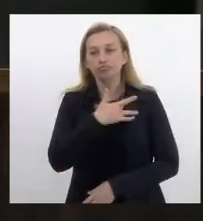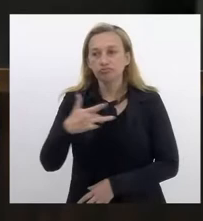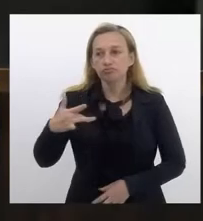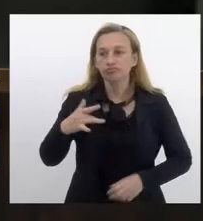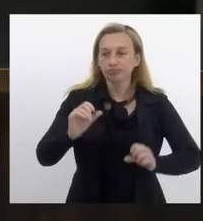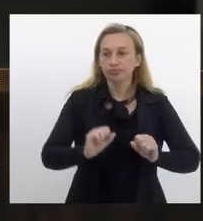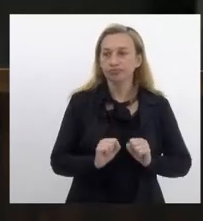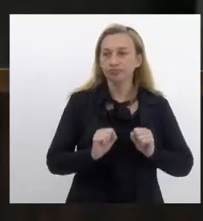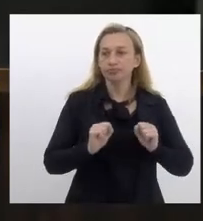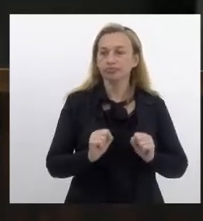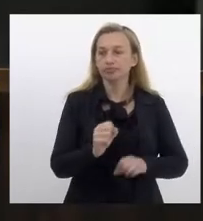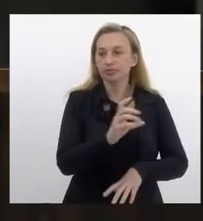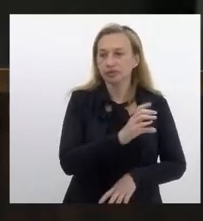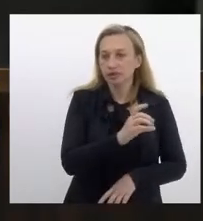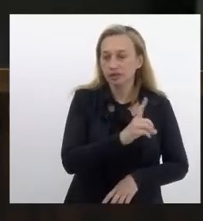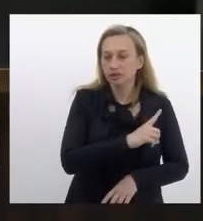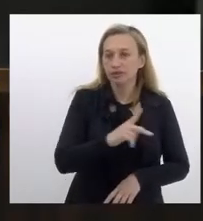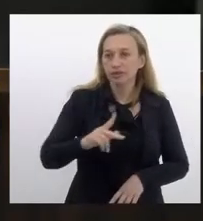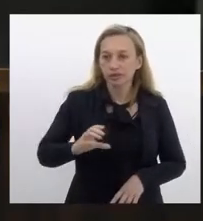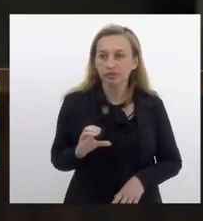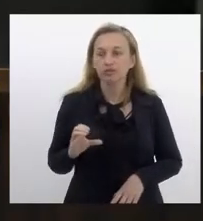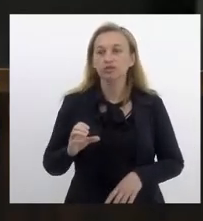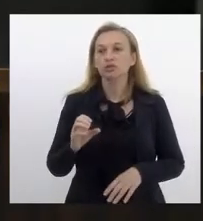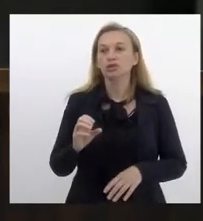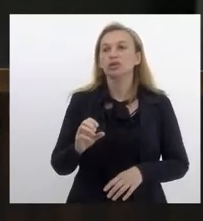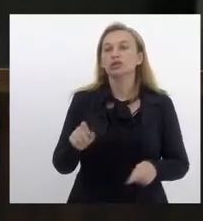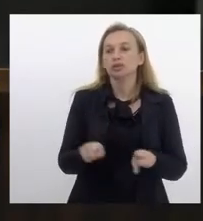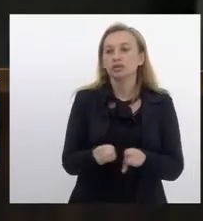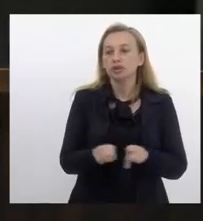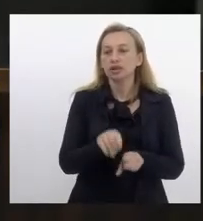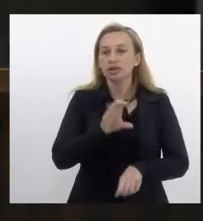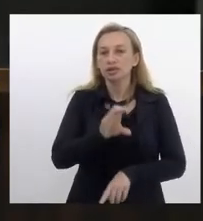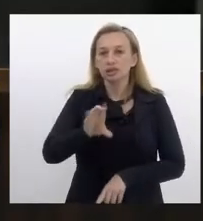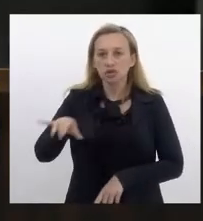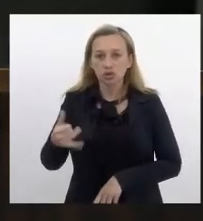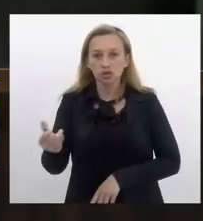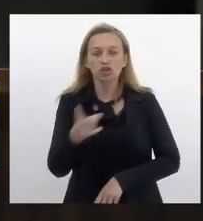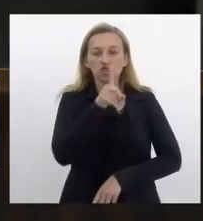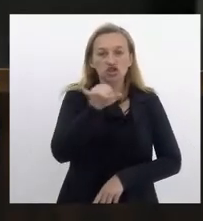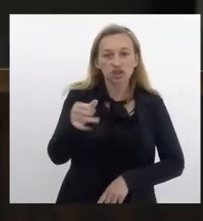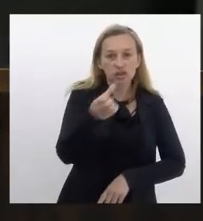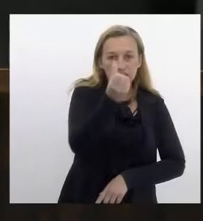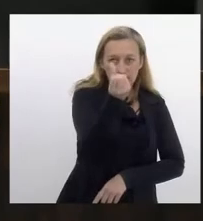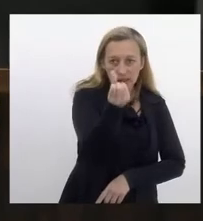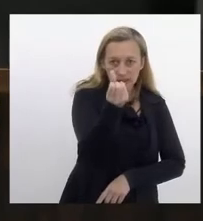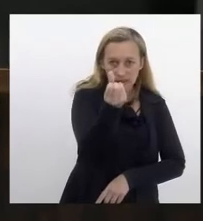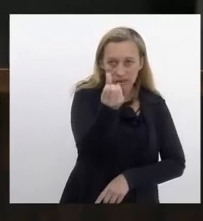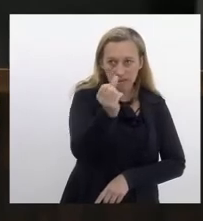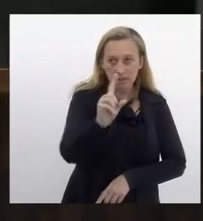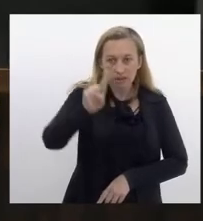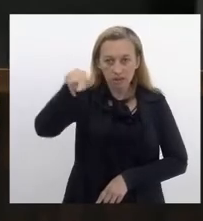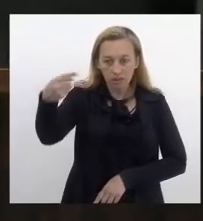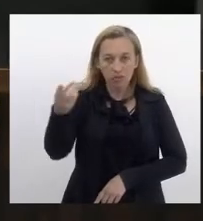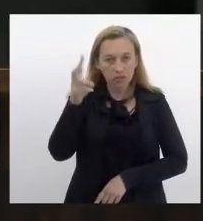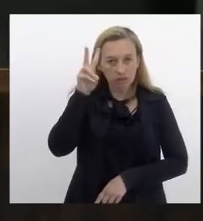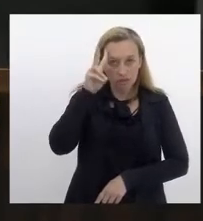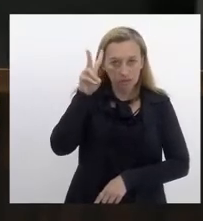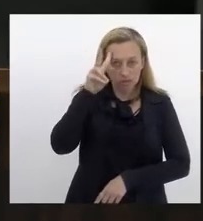Civil, pode ser o Márcio também, da CCJ, no dia 6, na próxima